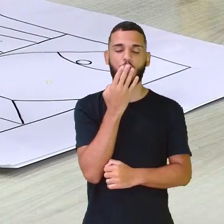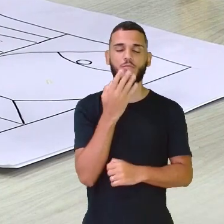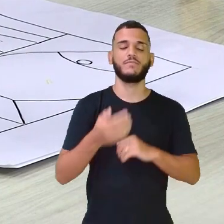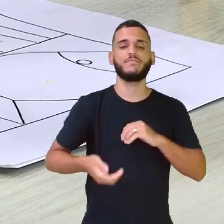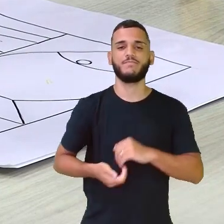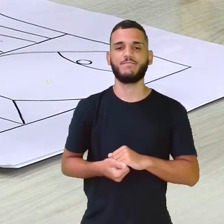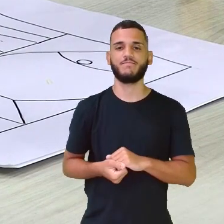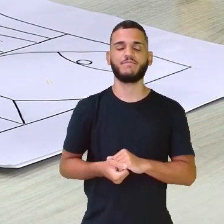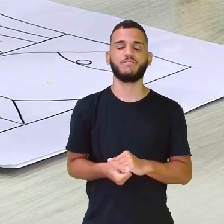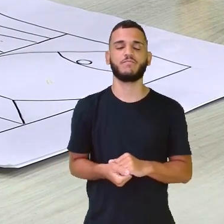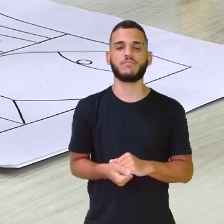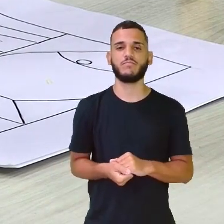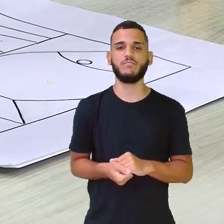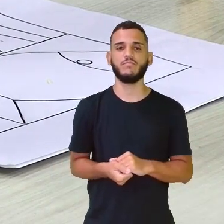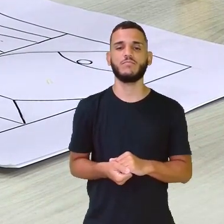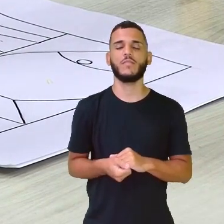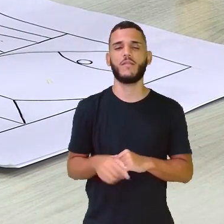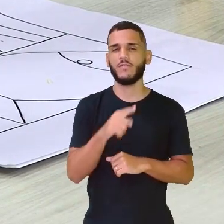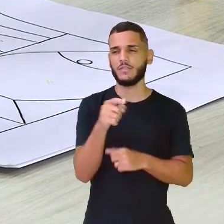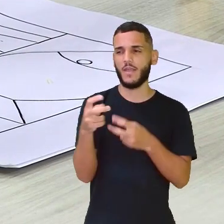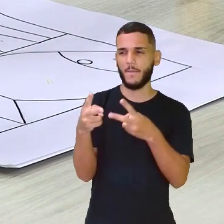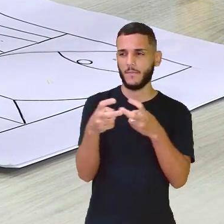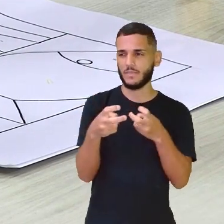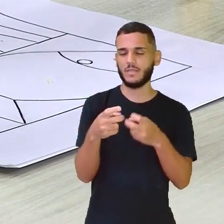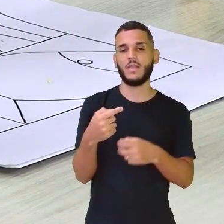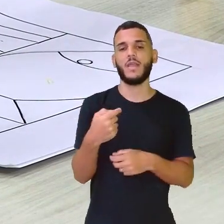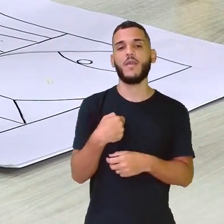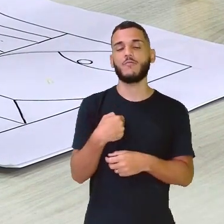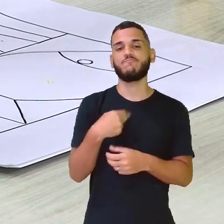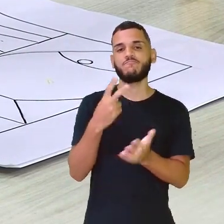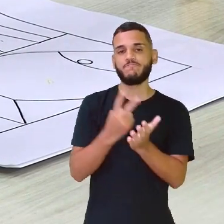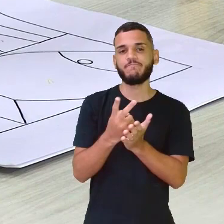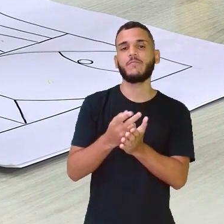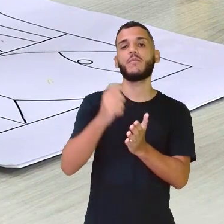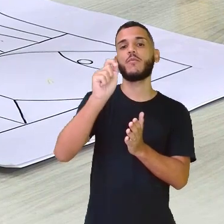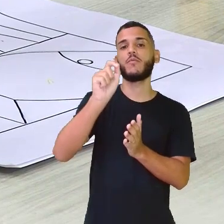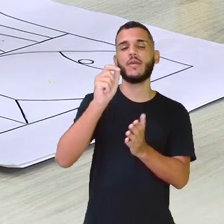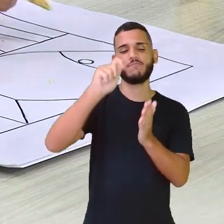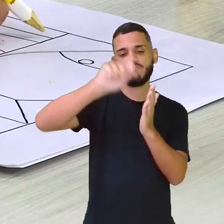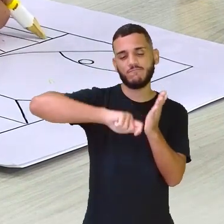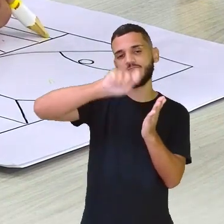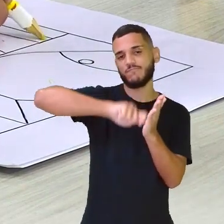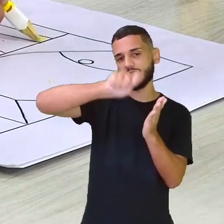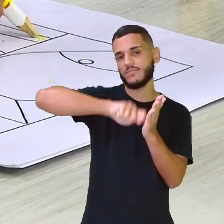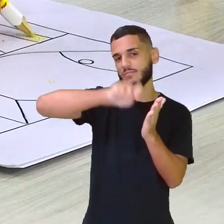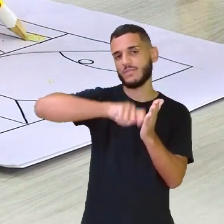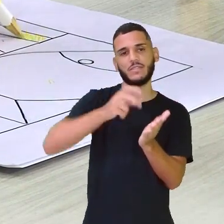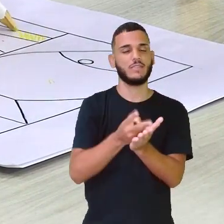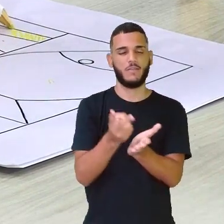bom? Então, vocês estão percebendo que o risco que eu faço é sempre no mesmo sentido, ó. Sempre.